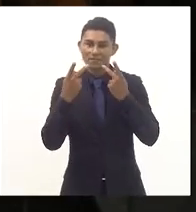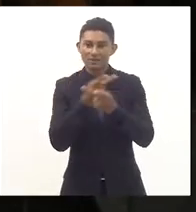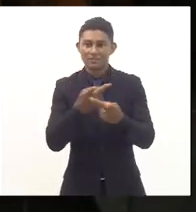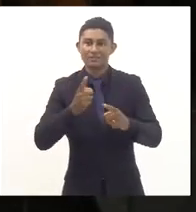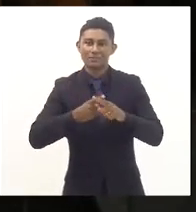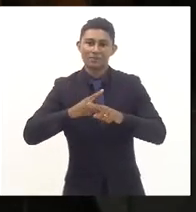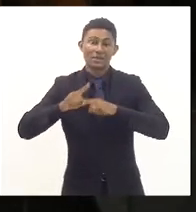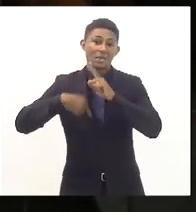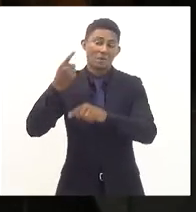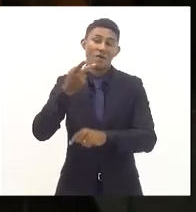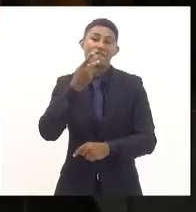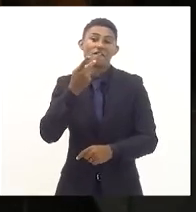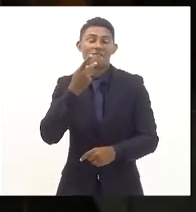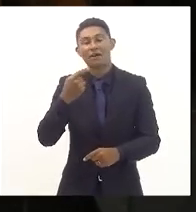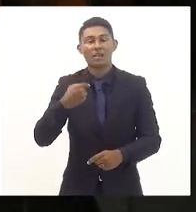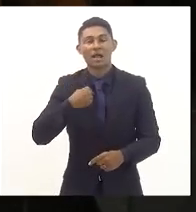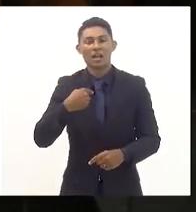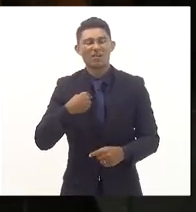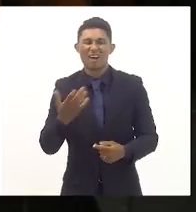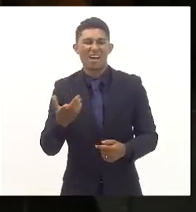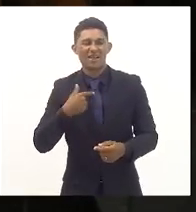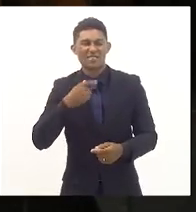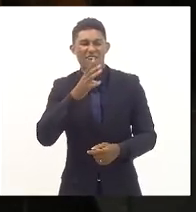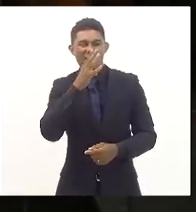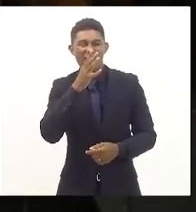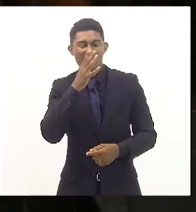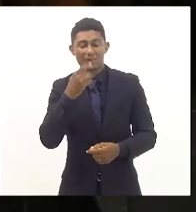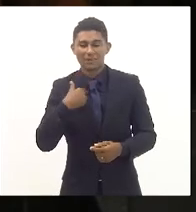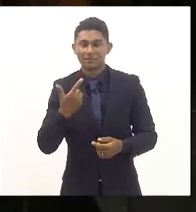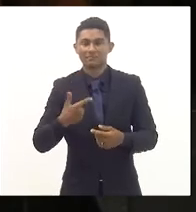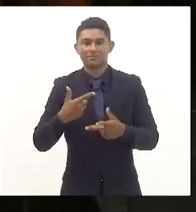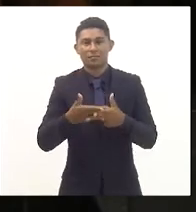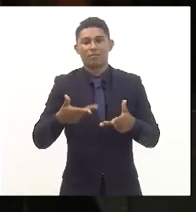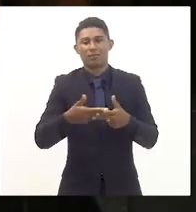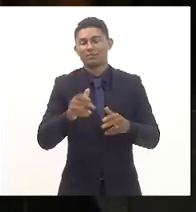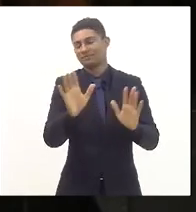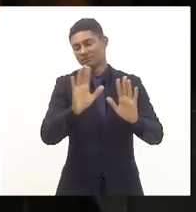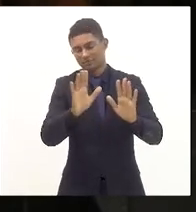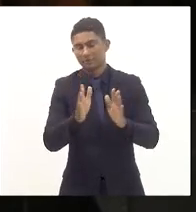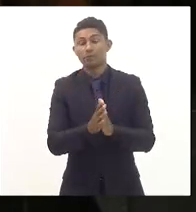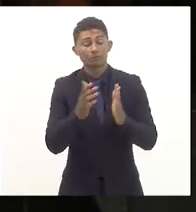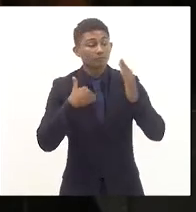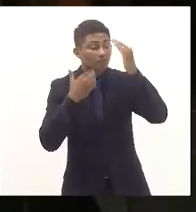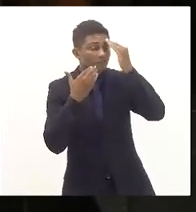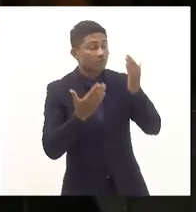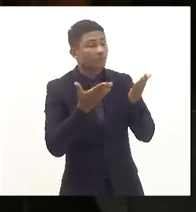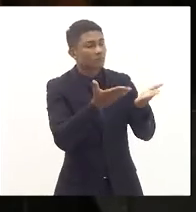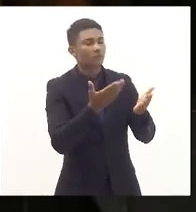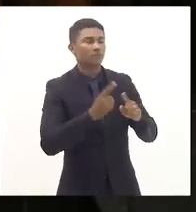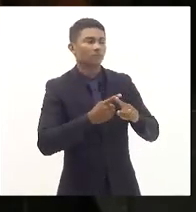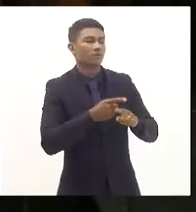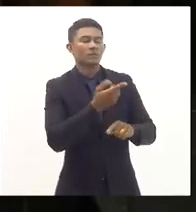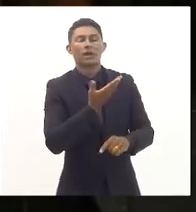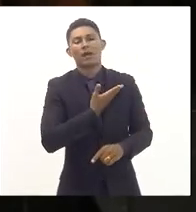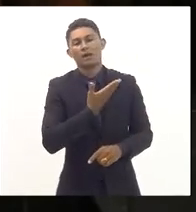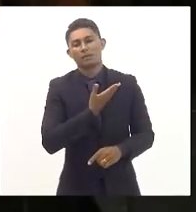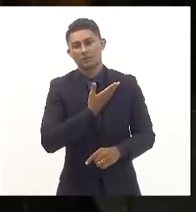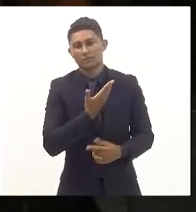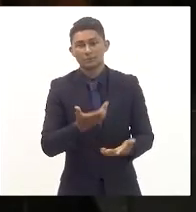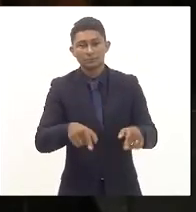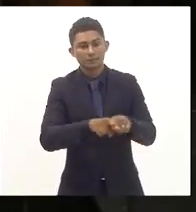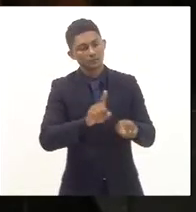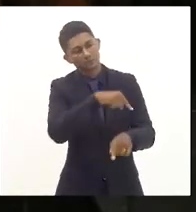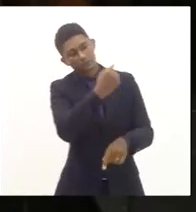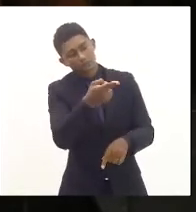depois dizem que eu tô locupletando do cargo eu agradeço muitíssimo se outro é um grande amigo e aqui Verde